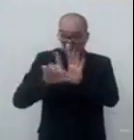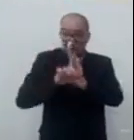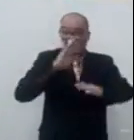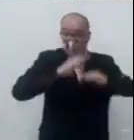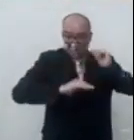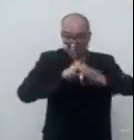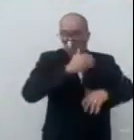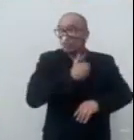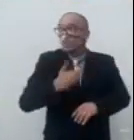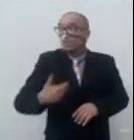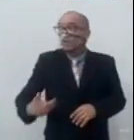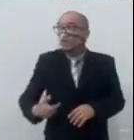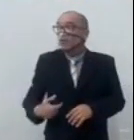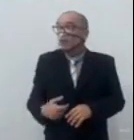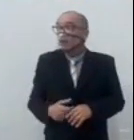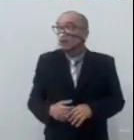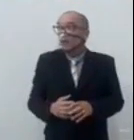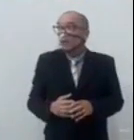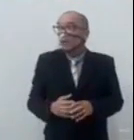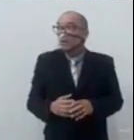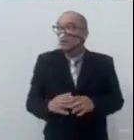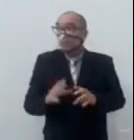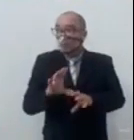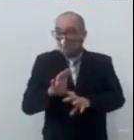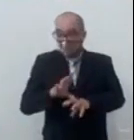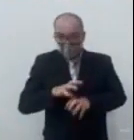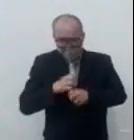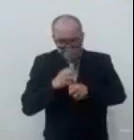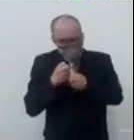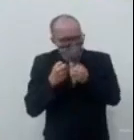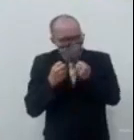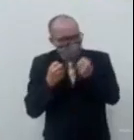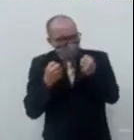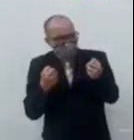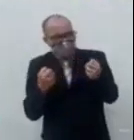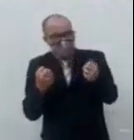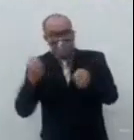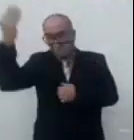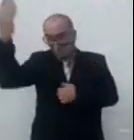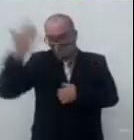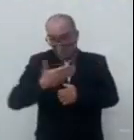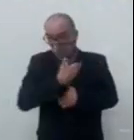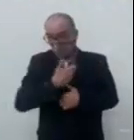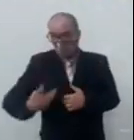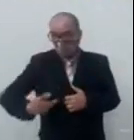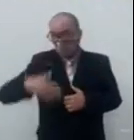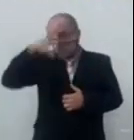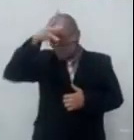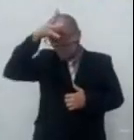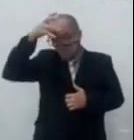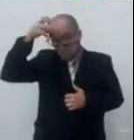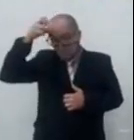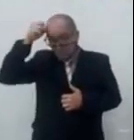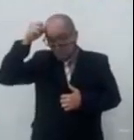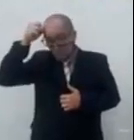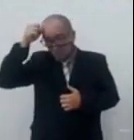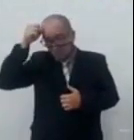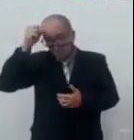funcionários, deixar a nossa indignação diante do governo do Estado, que tem